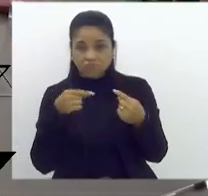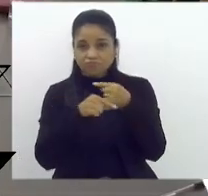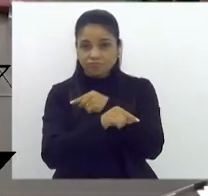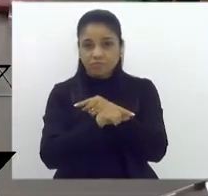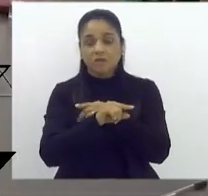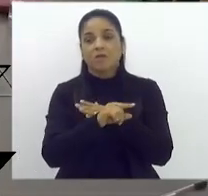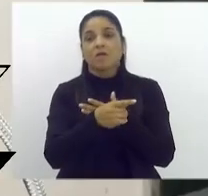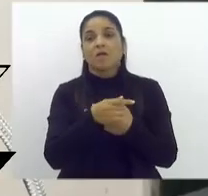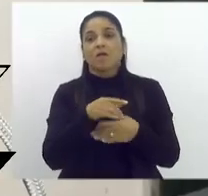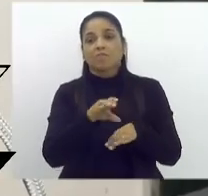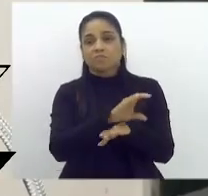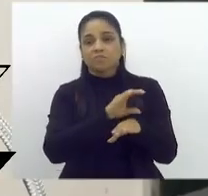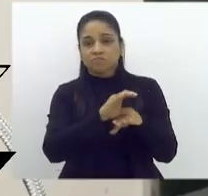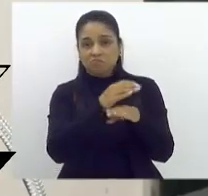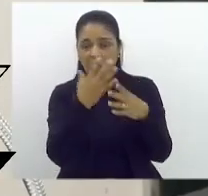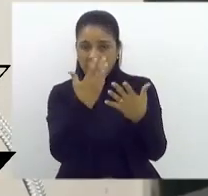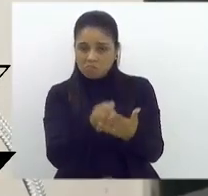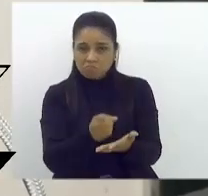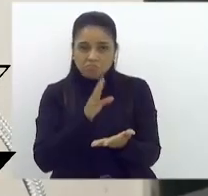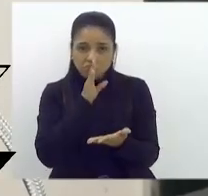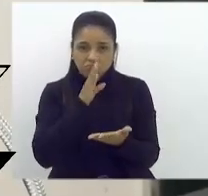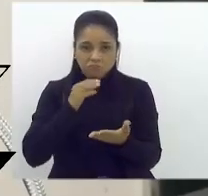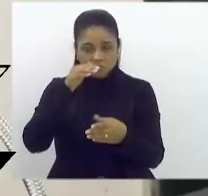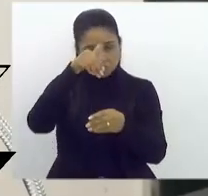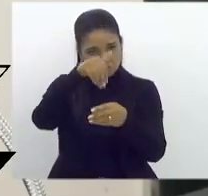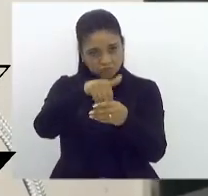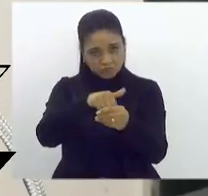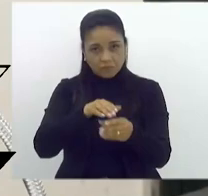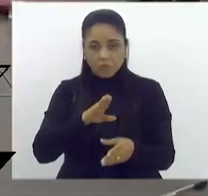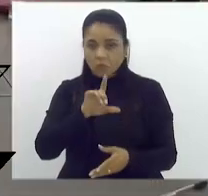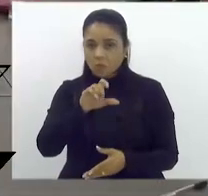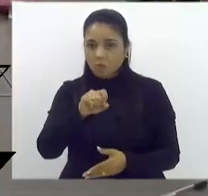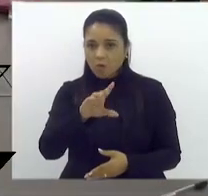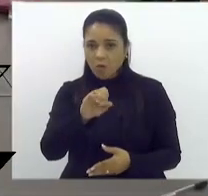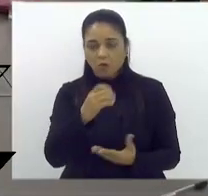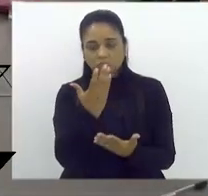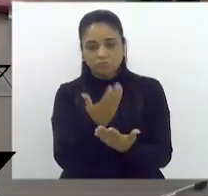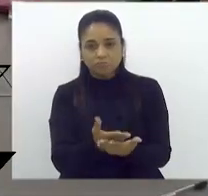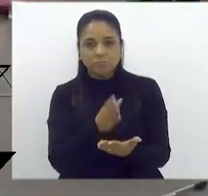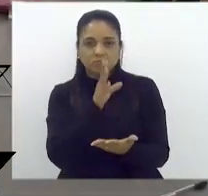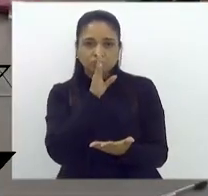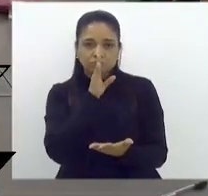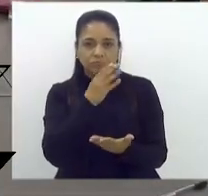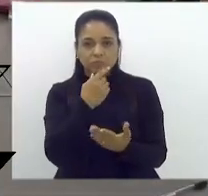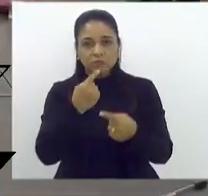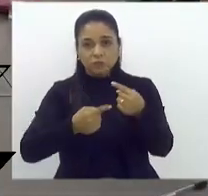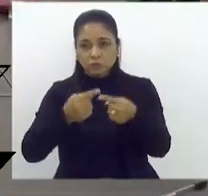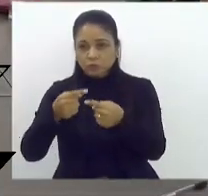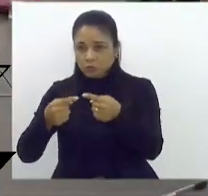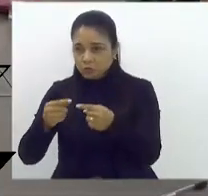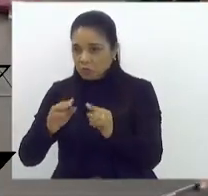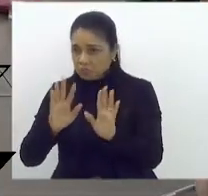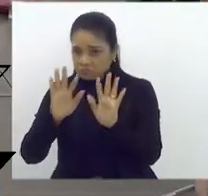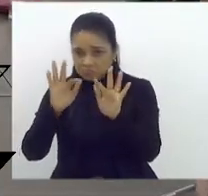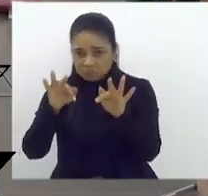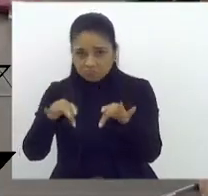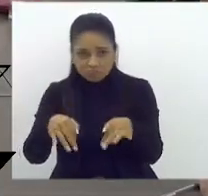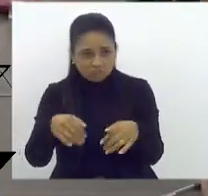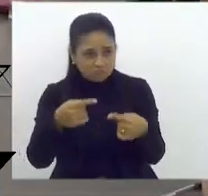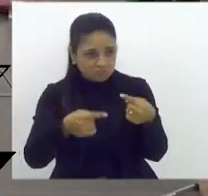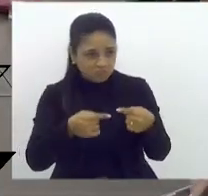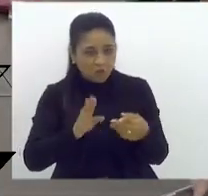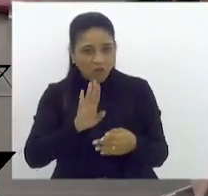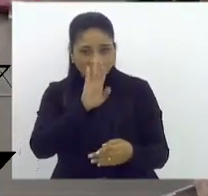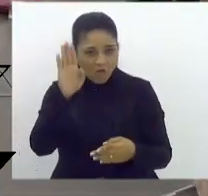relatores. Senhores que aprovam a votação em bloco, permaneçam como estão, aprovado. em discussão, alguém queira discutir ou apresentar